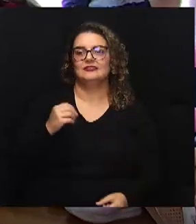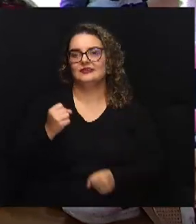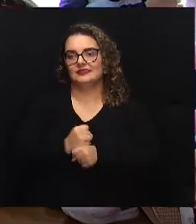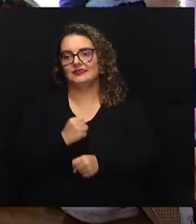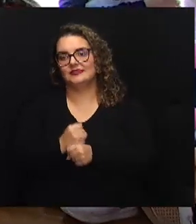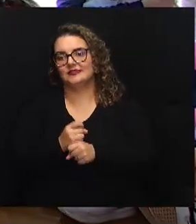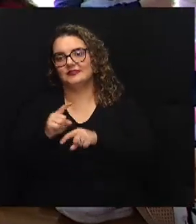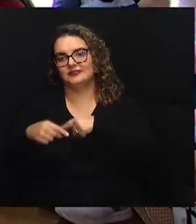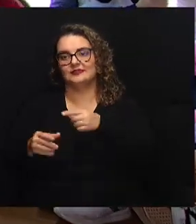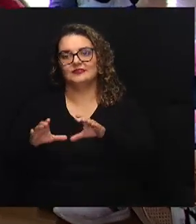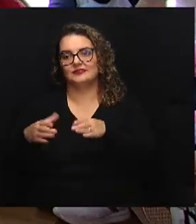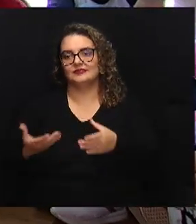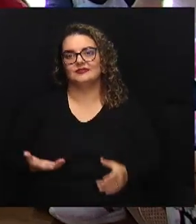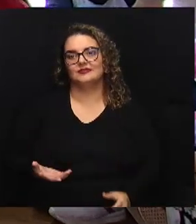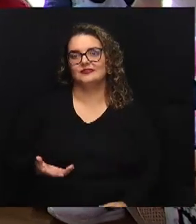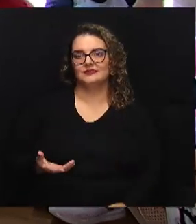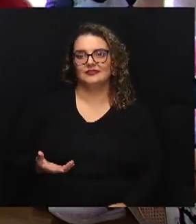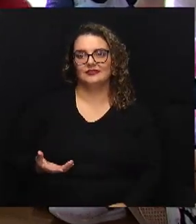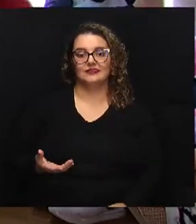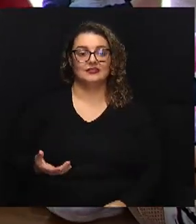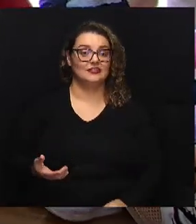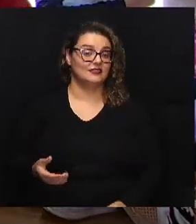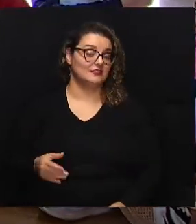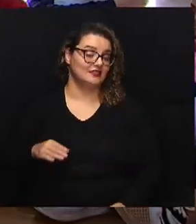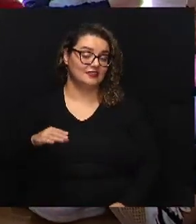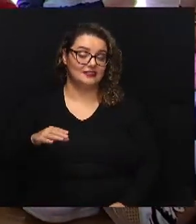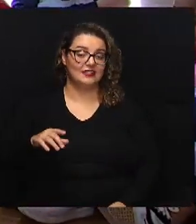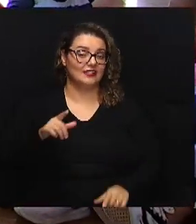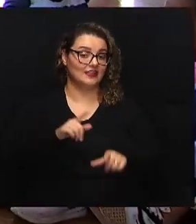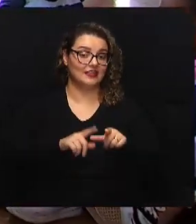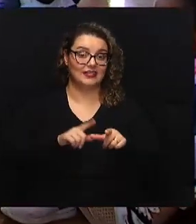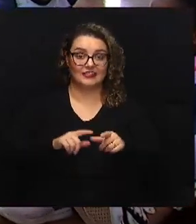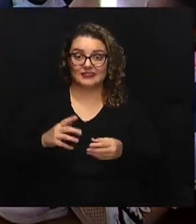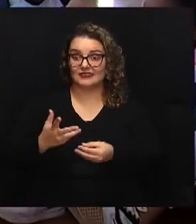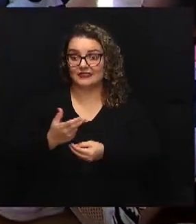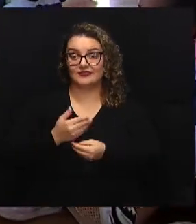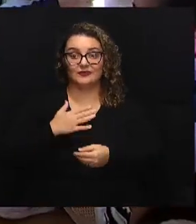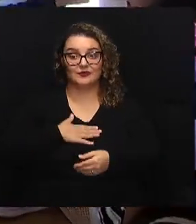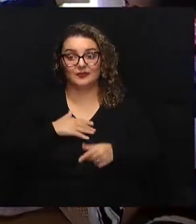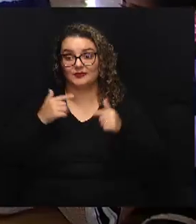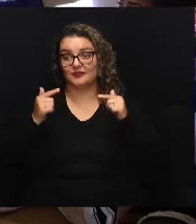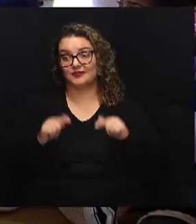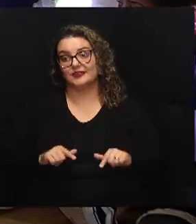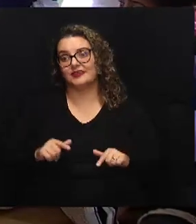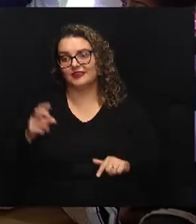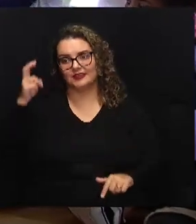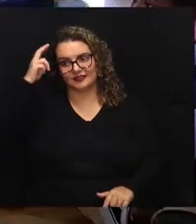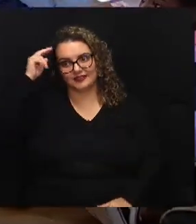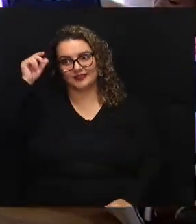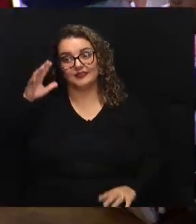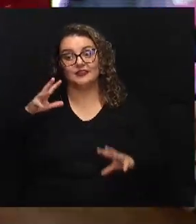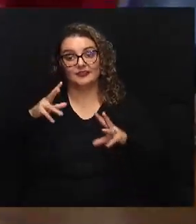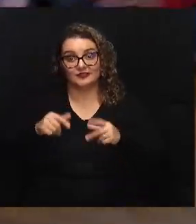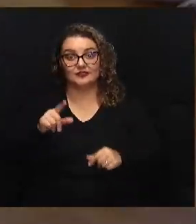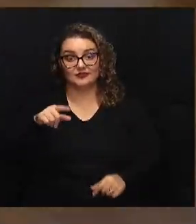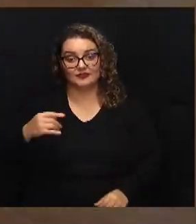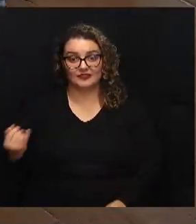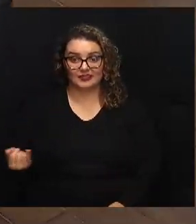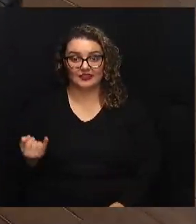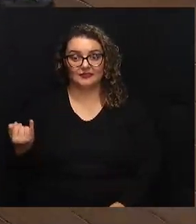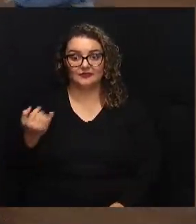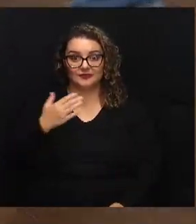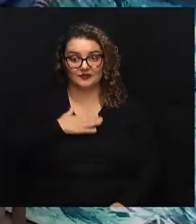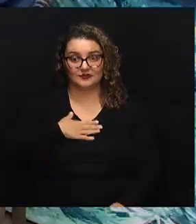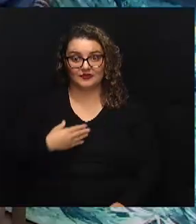outro grupo, o Centro de Ciências, Letras e Artes foi meu berço cultural. Então, tudo isso é muito importante na minha